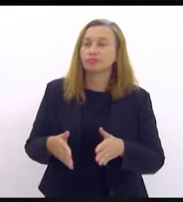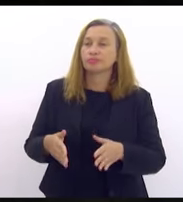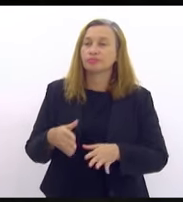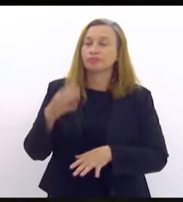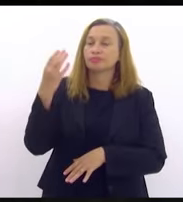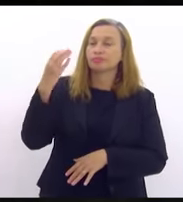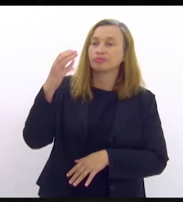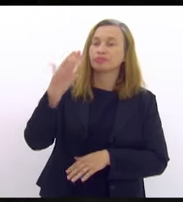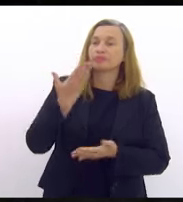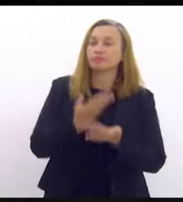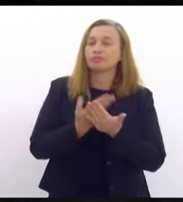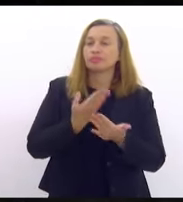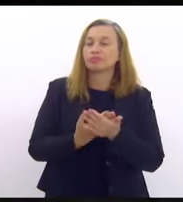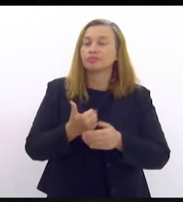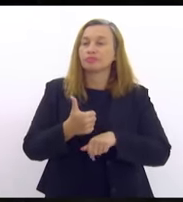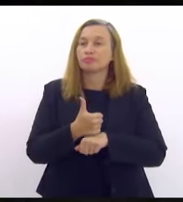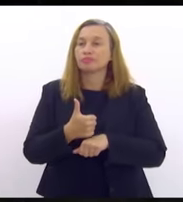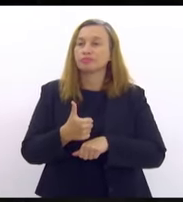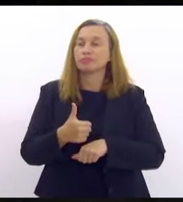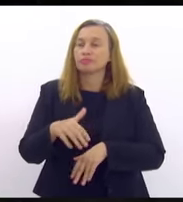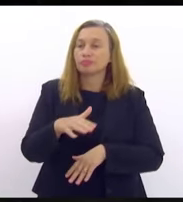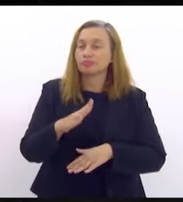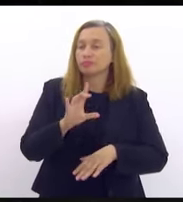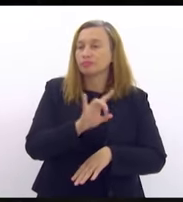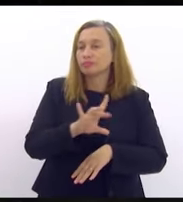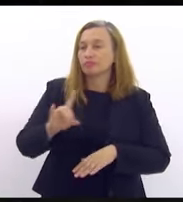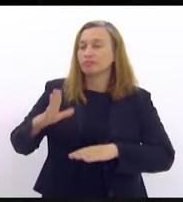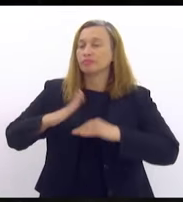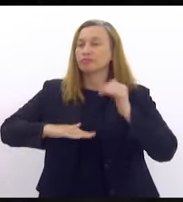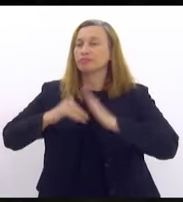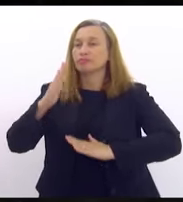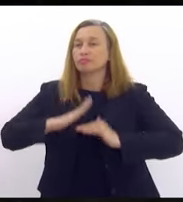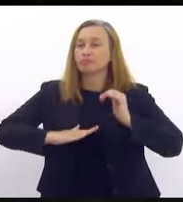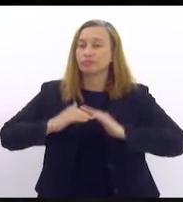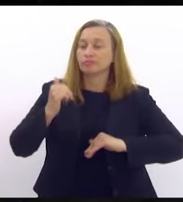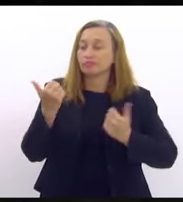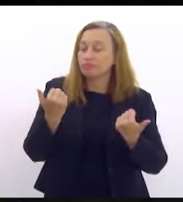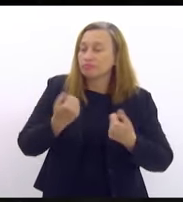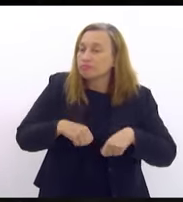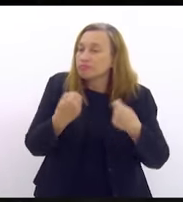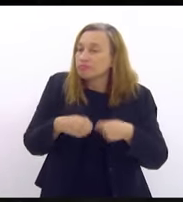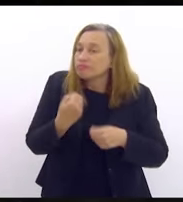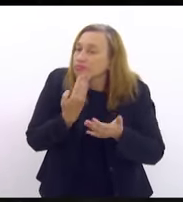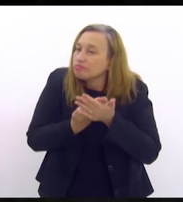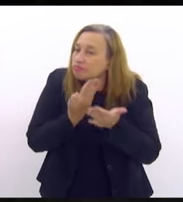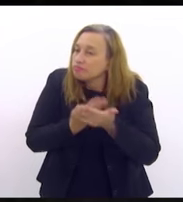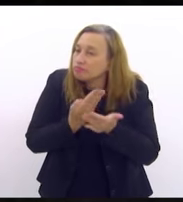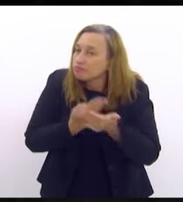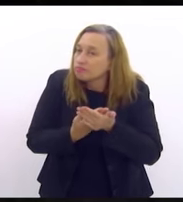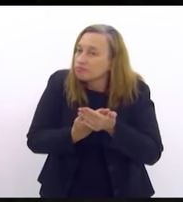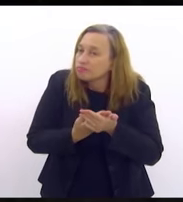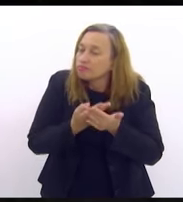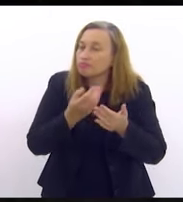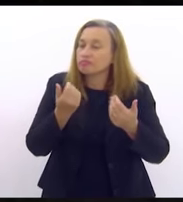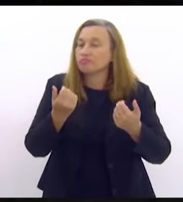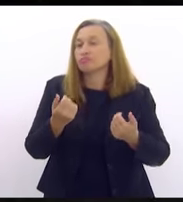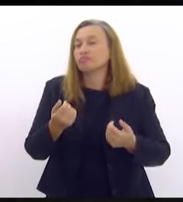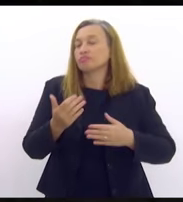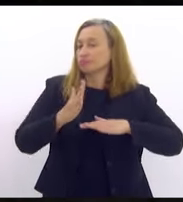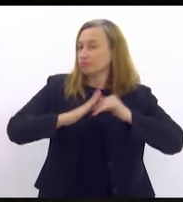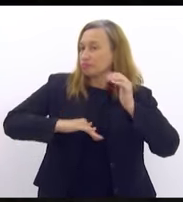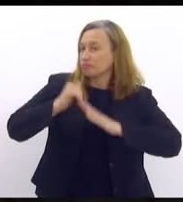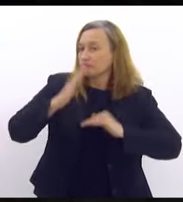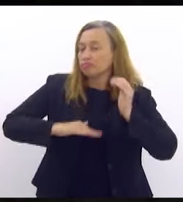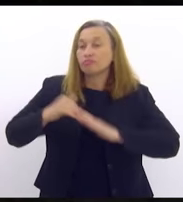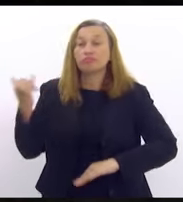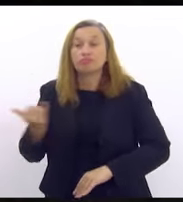as profissões e isso e essa necessidade de estudar as profissões é muito importante porque o